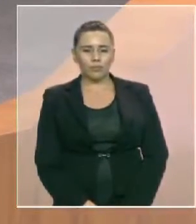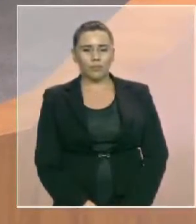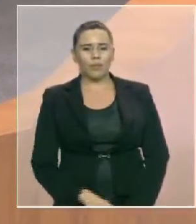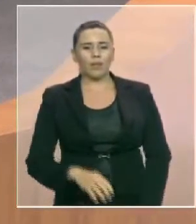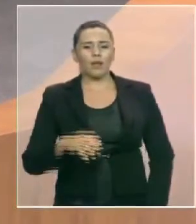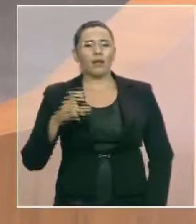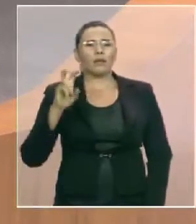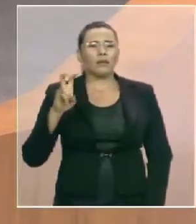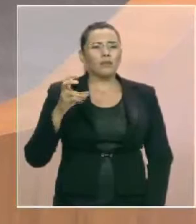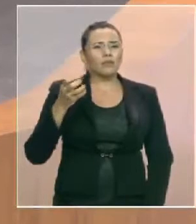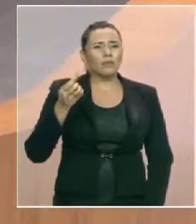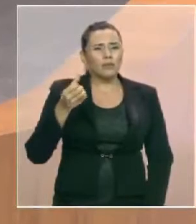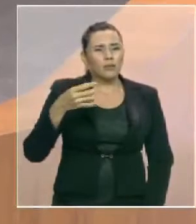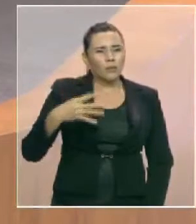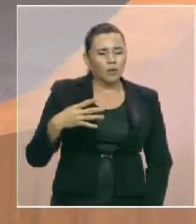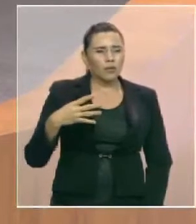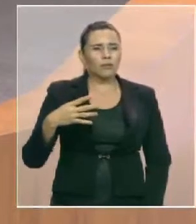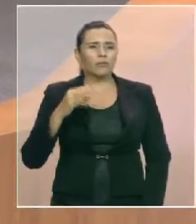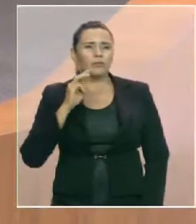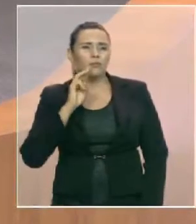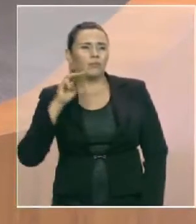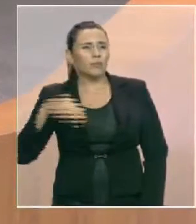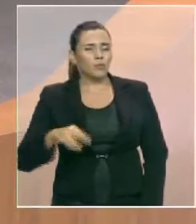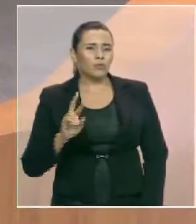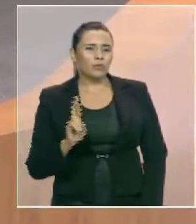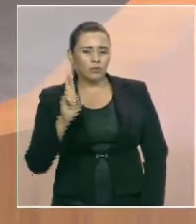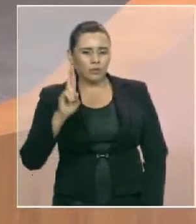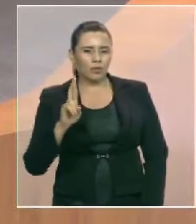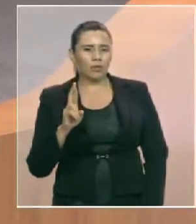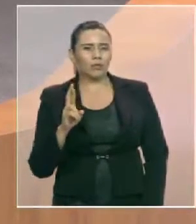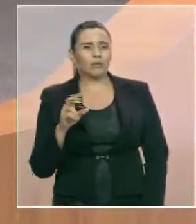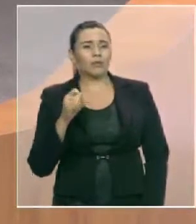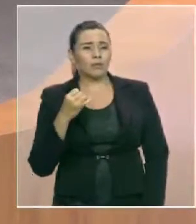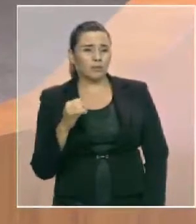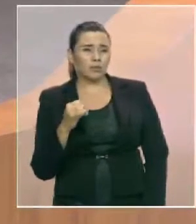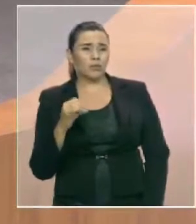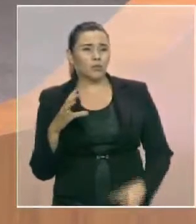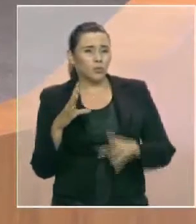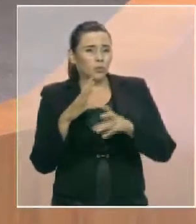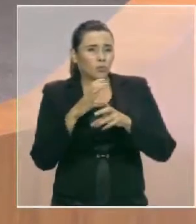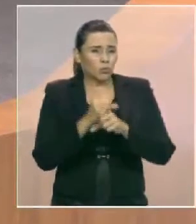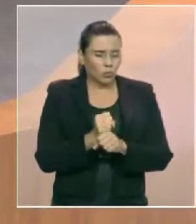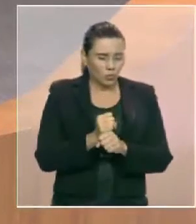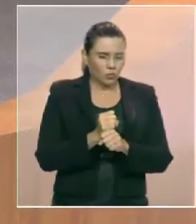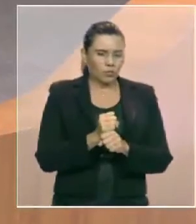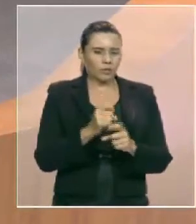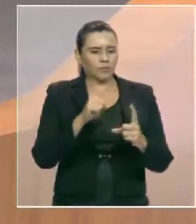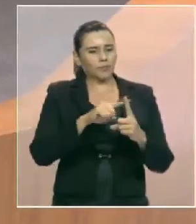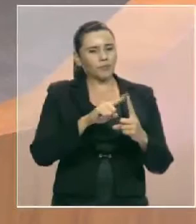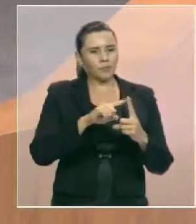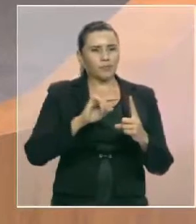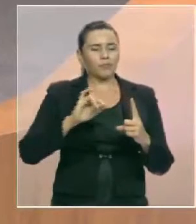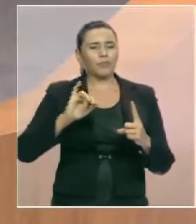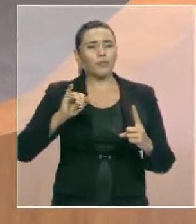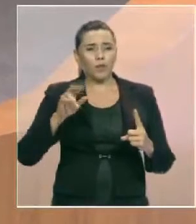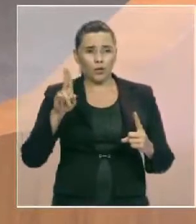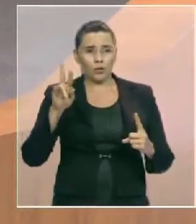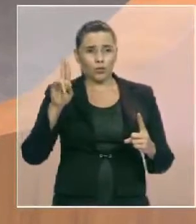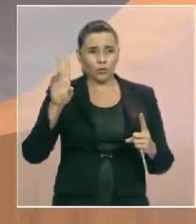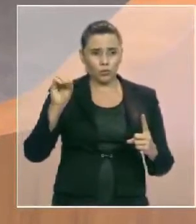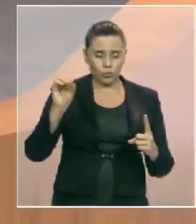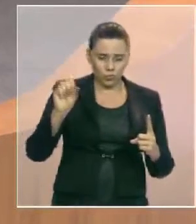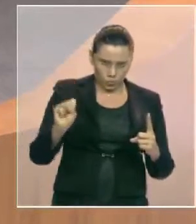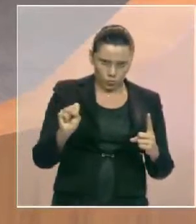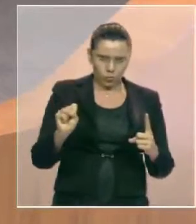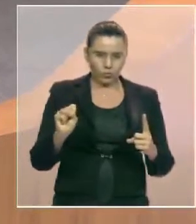564 milhões de reais. Se você soma o serviço da dívida, ele é os juros e encargos da dívida,